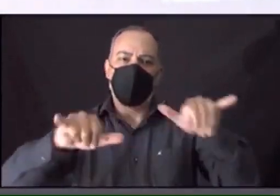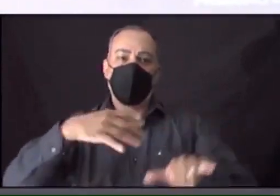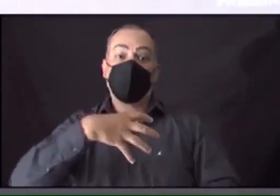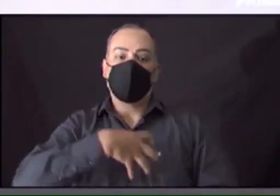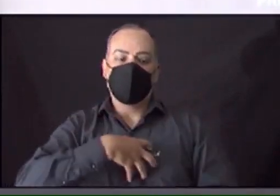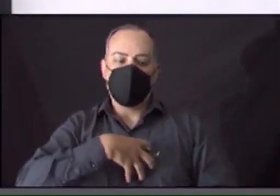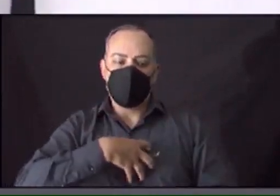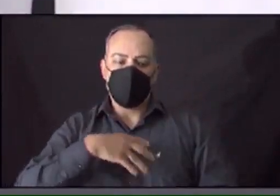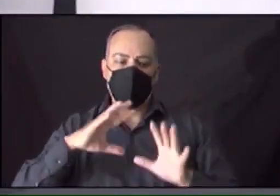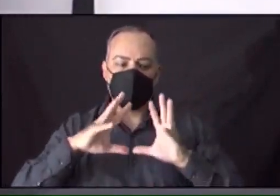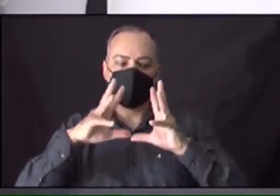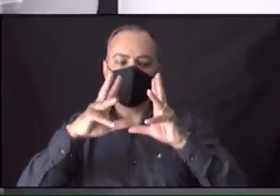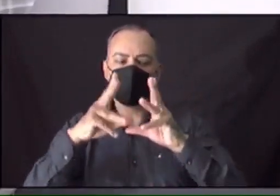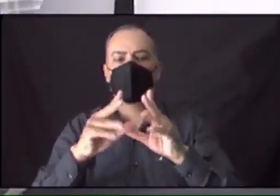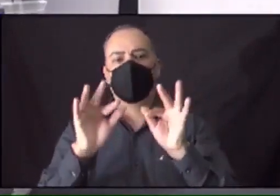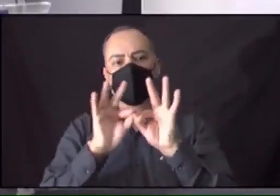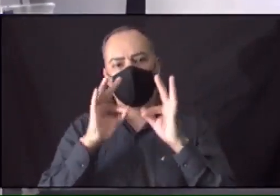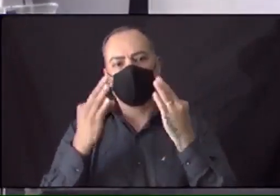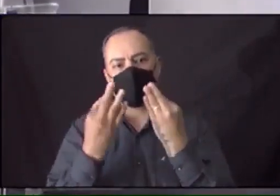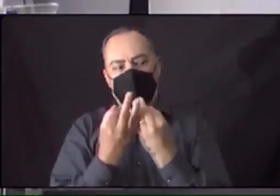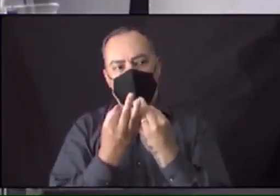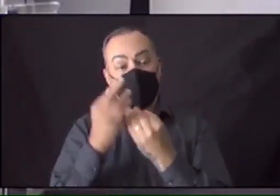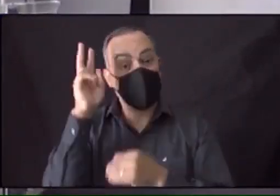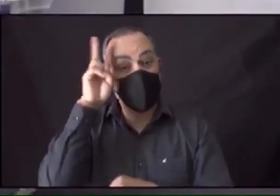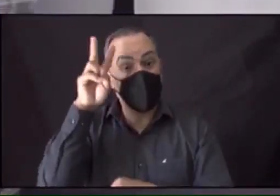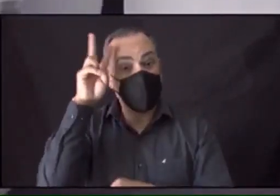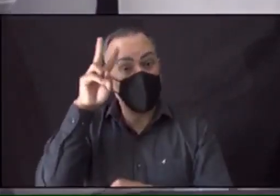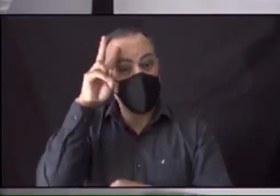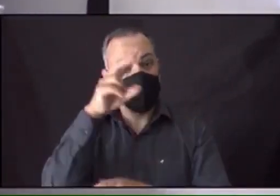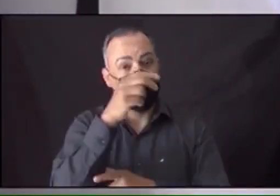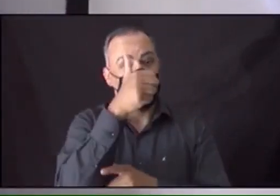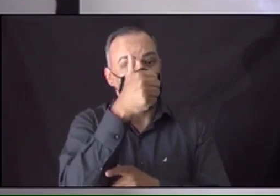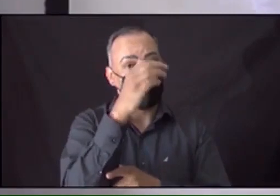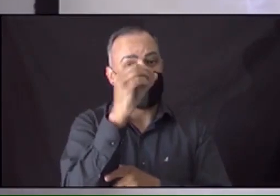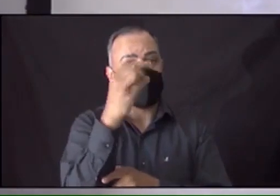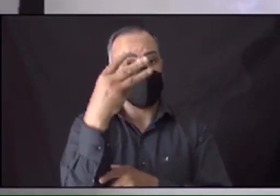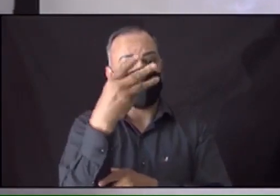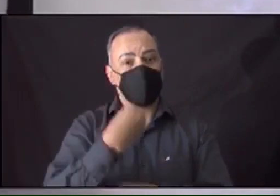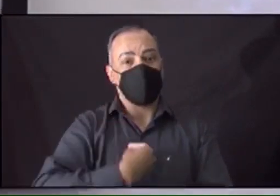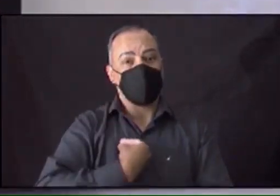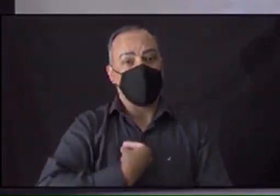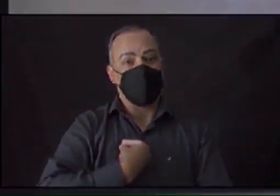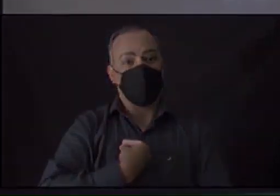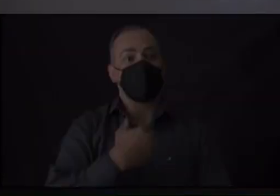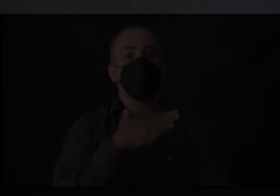para todas essas famílias, e lembrar que 103 vidas foram perdidas pelo Covid aqui em Pato Branco.